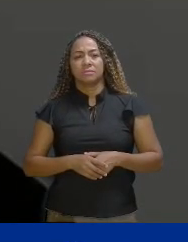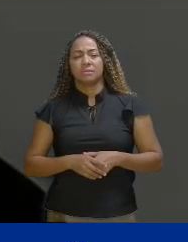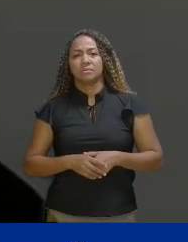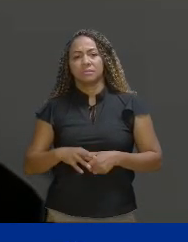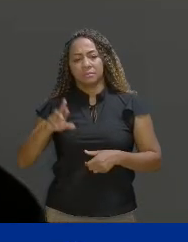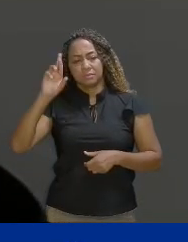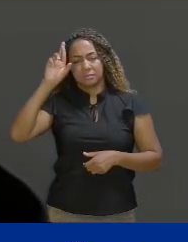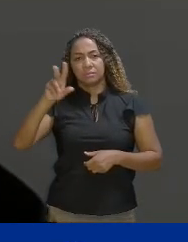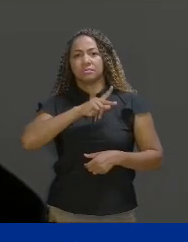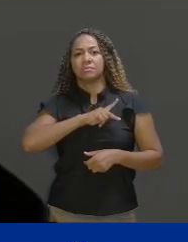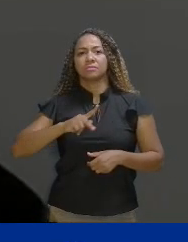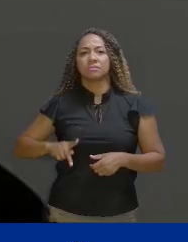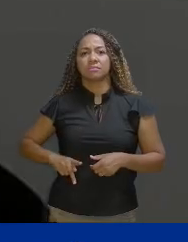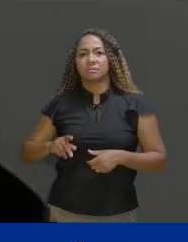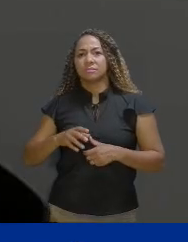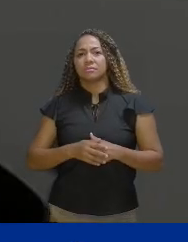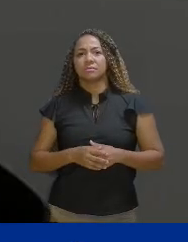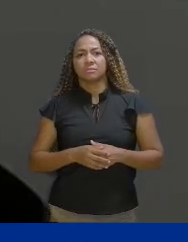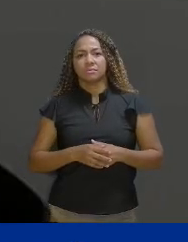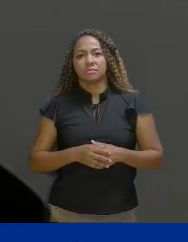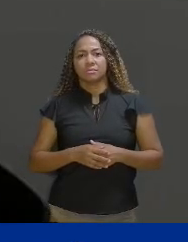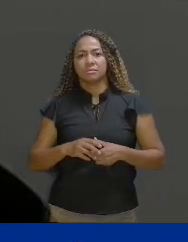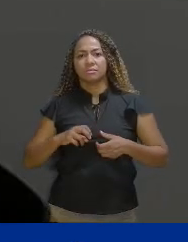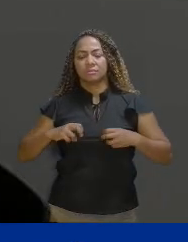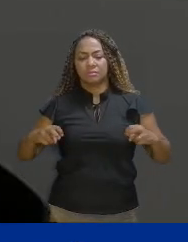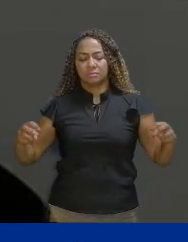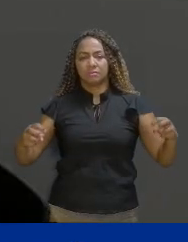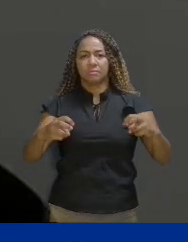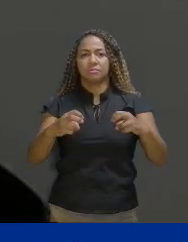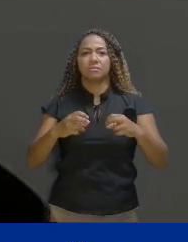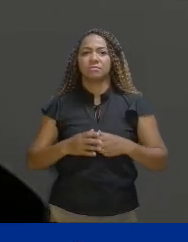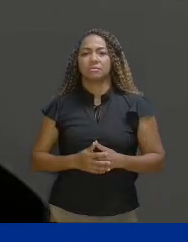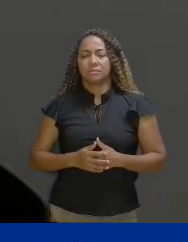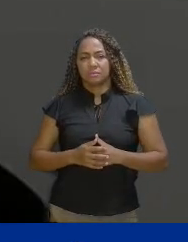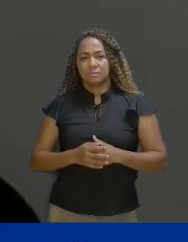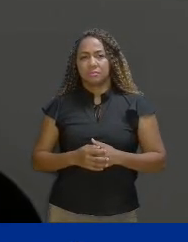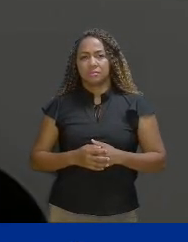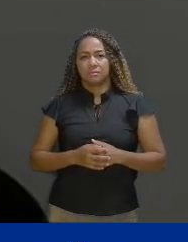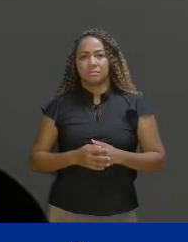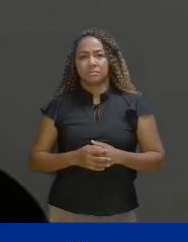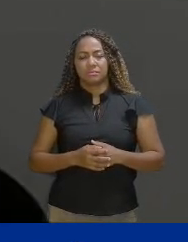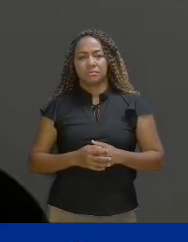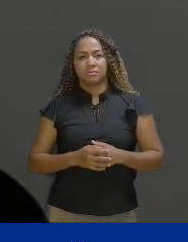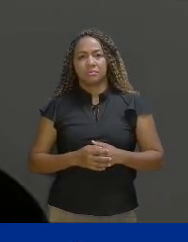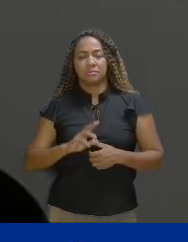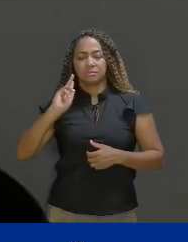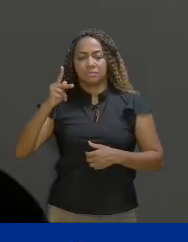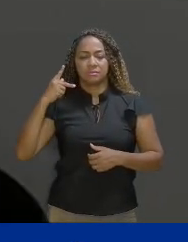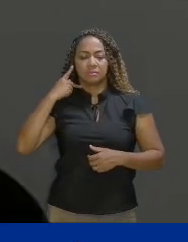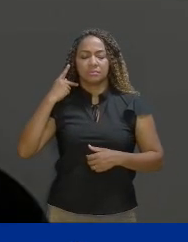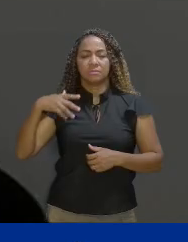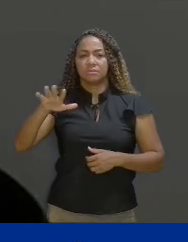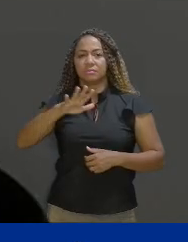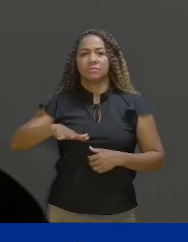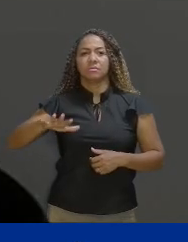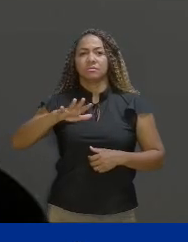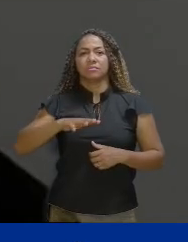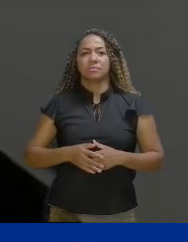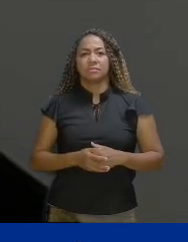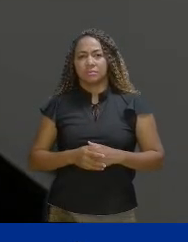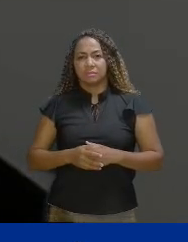Excelentíssimo presidente, eminentes pares, outra procuradora regional